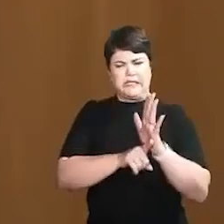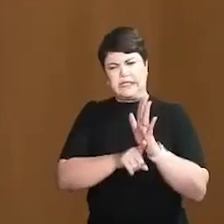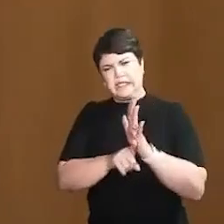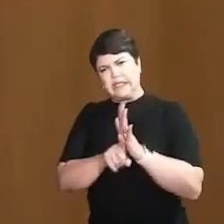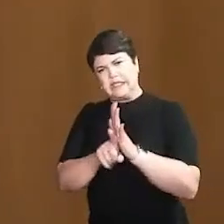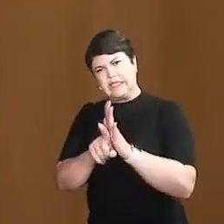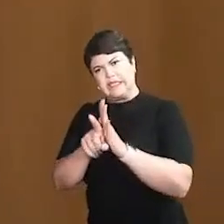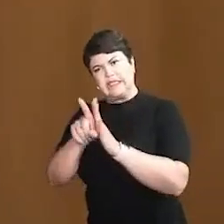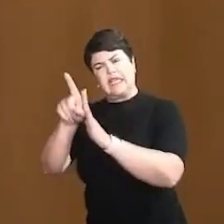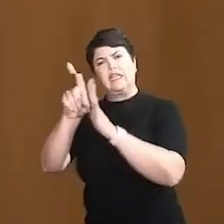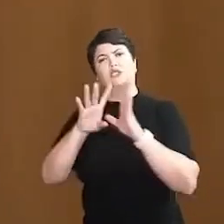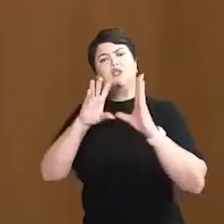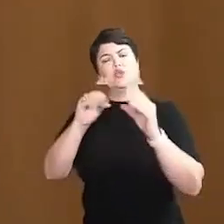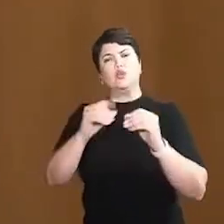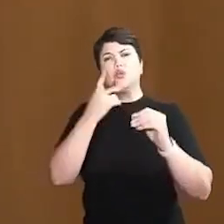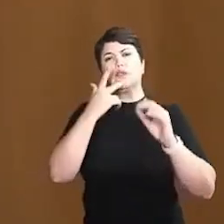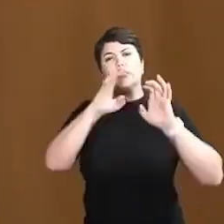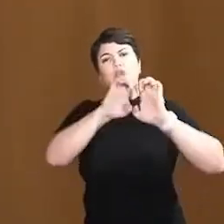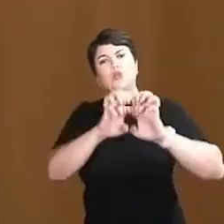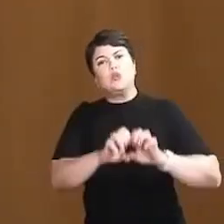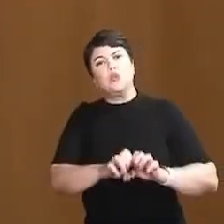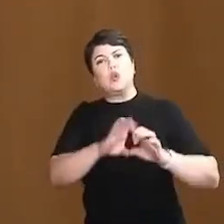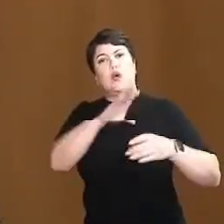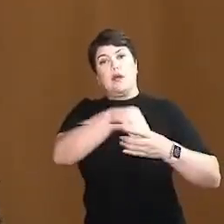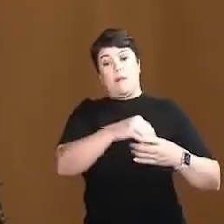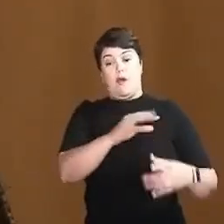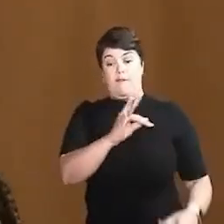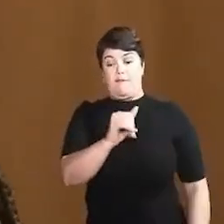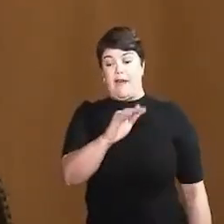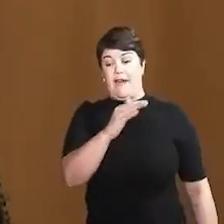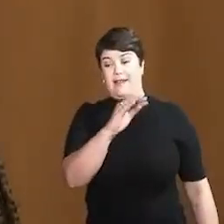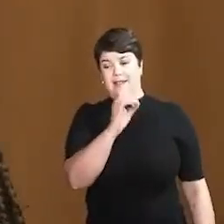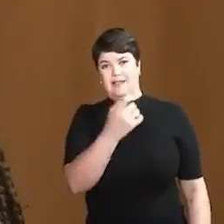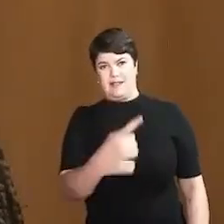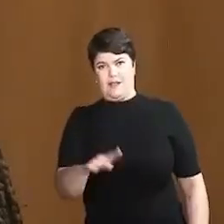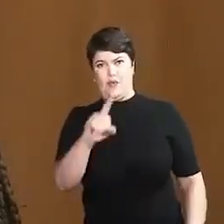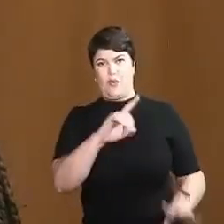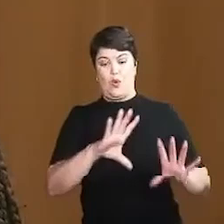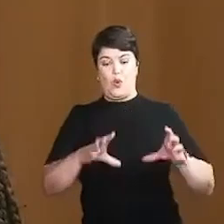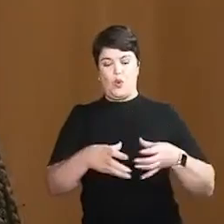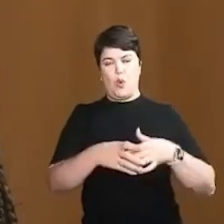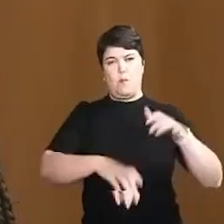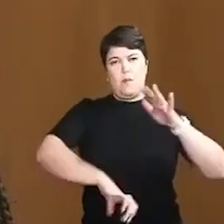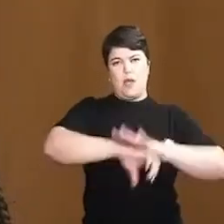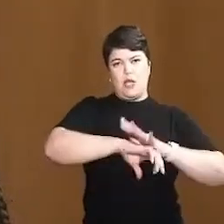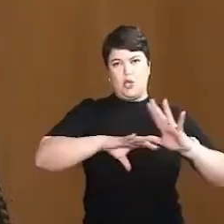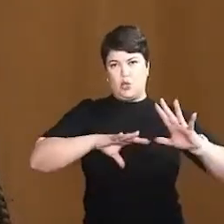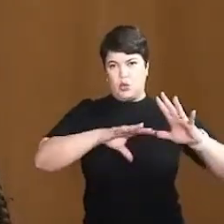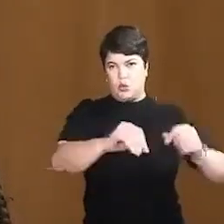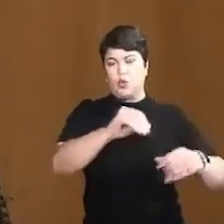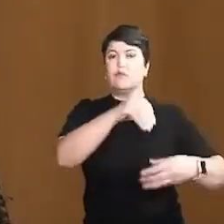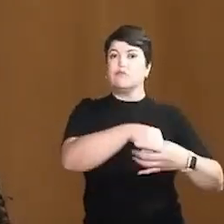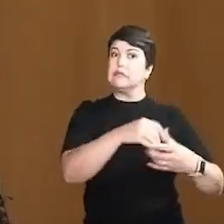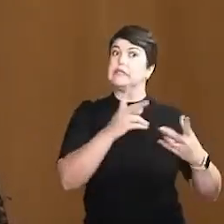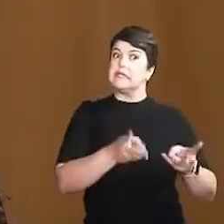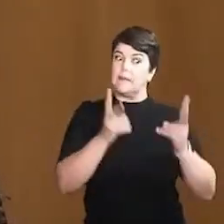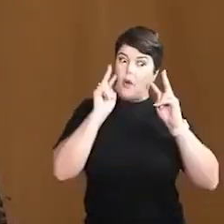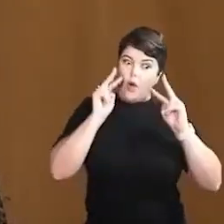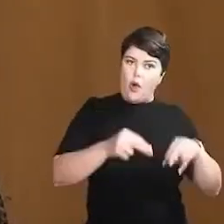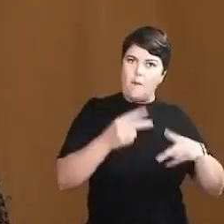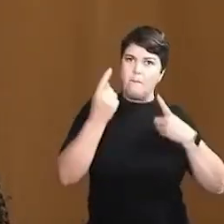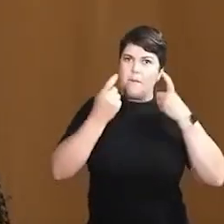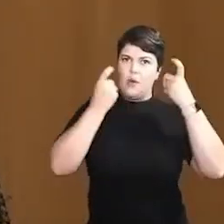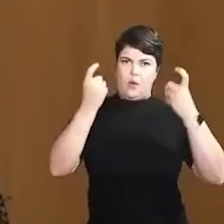indicadores de estruturação dessas facções sempre com muita preocupação